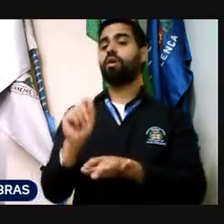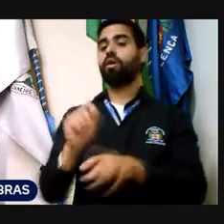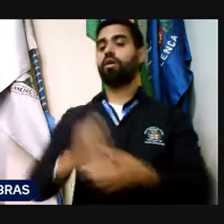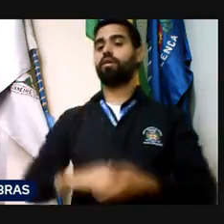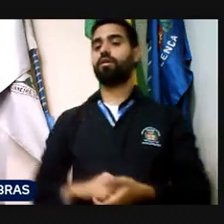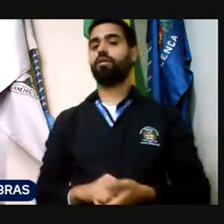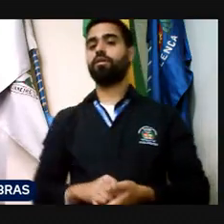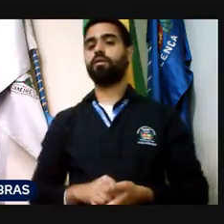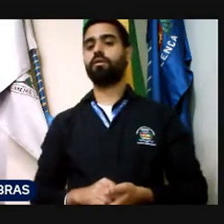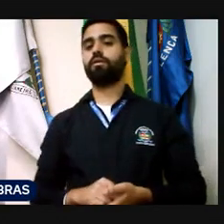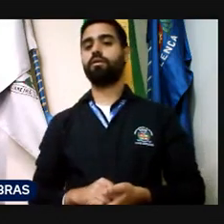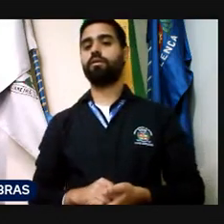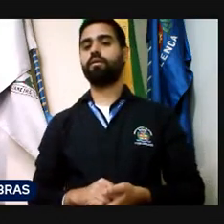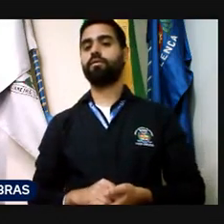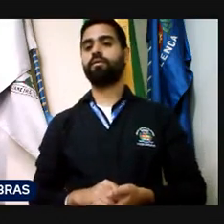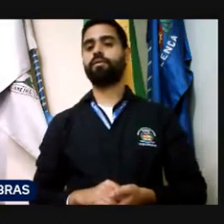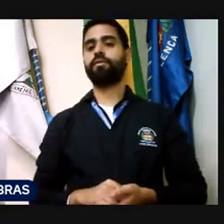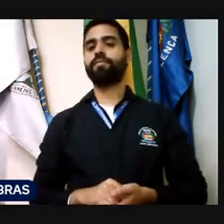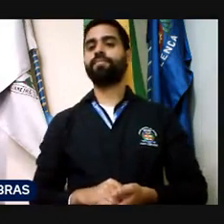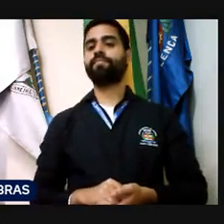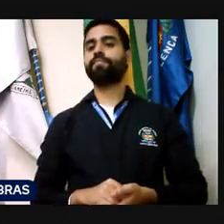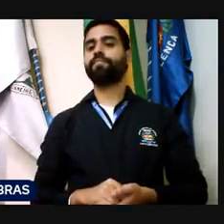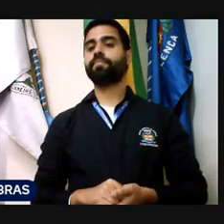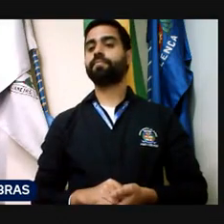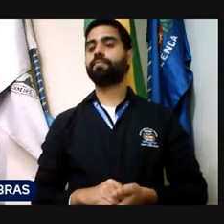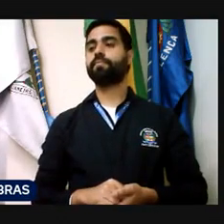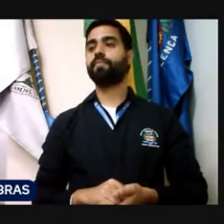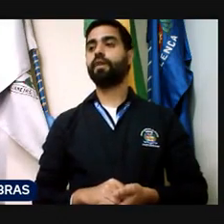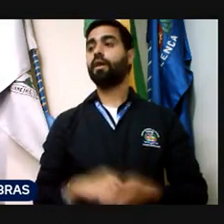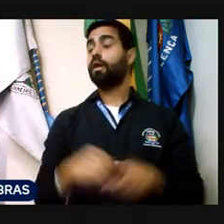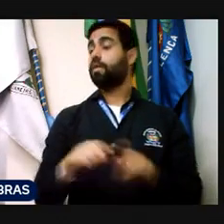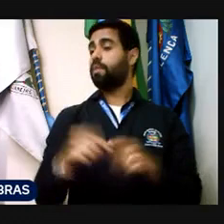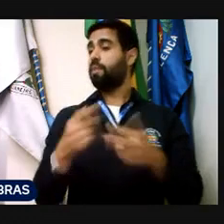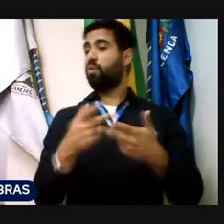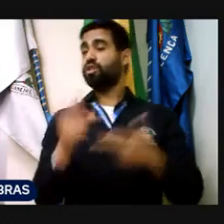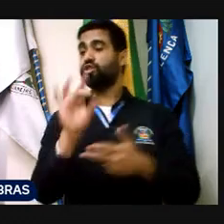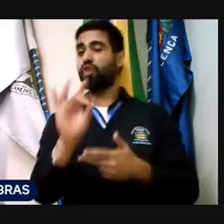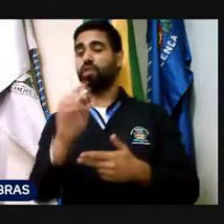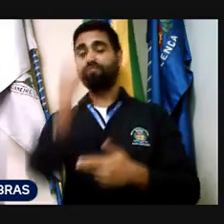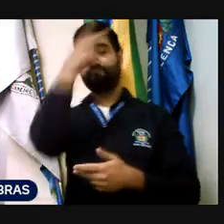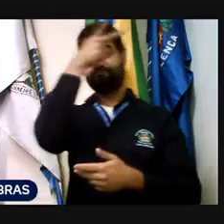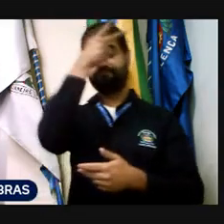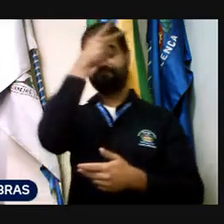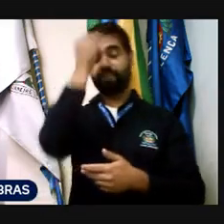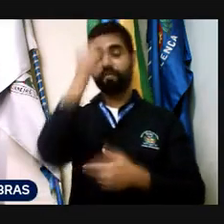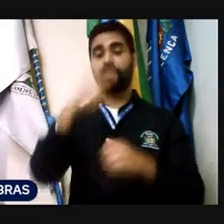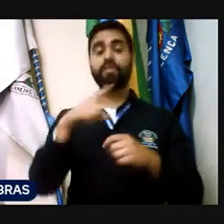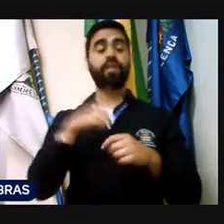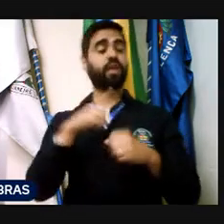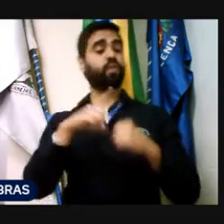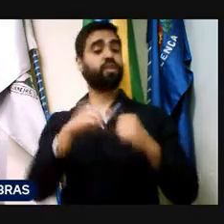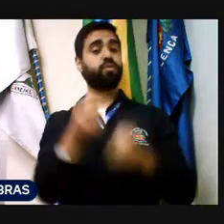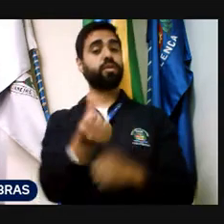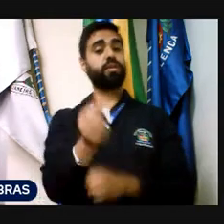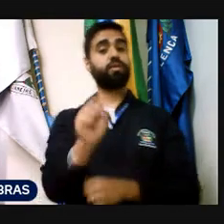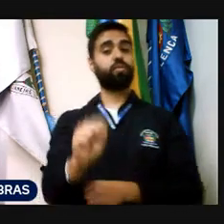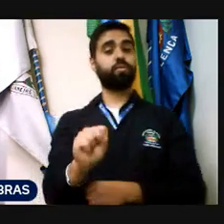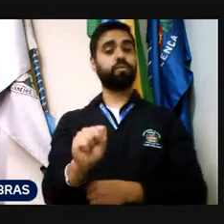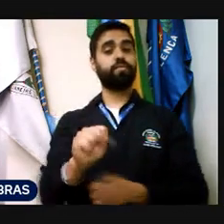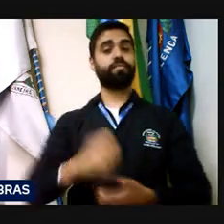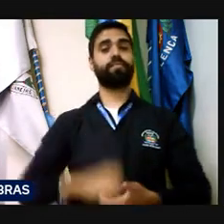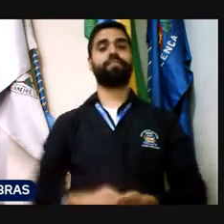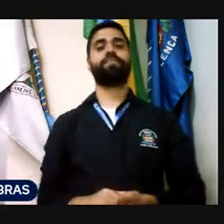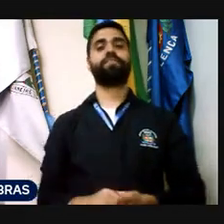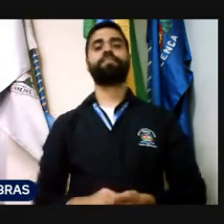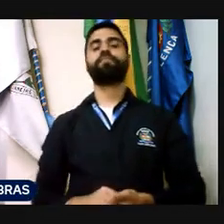e funcionamento da máquina administrativa, cuja iniciativa cabe ao prefeito nos termos do artigo 68.